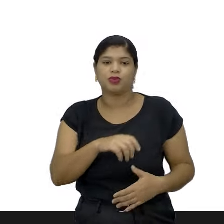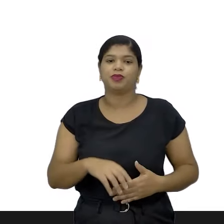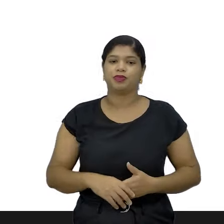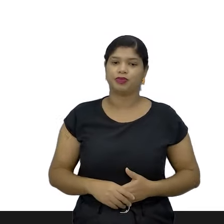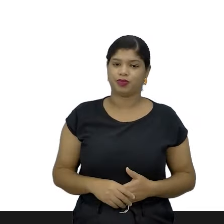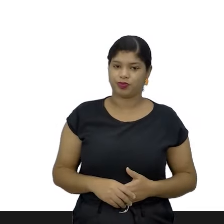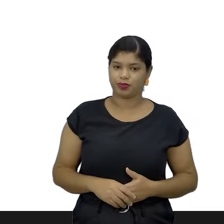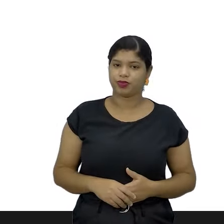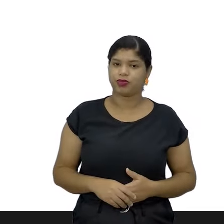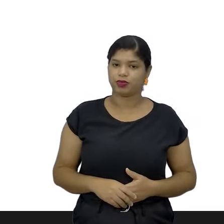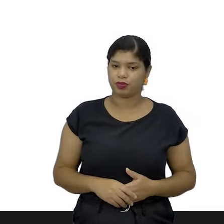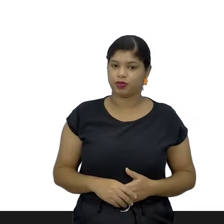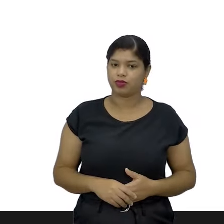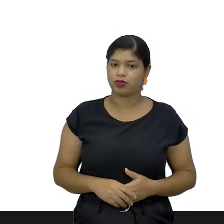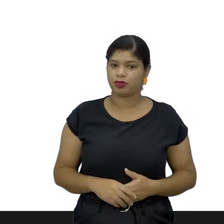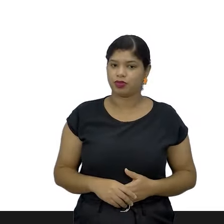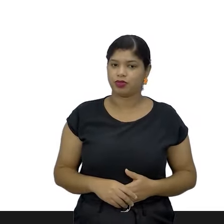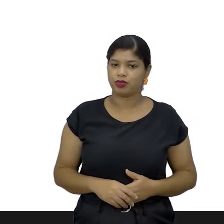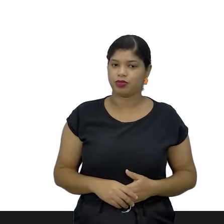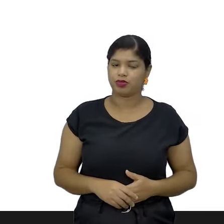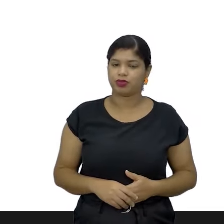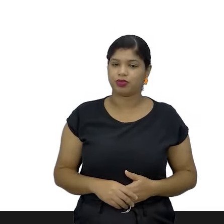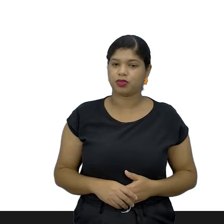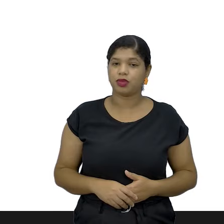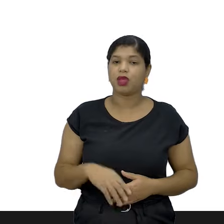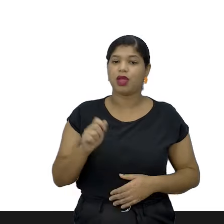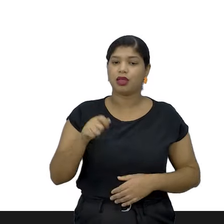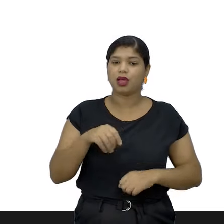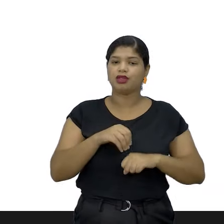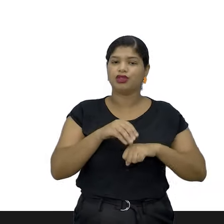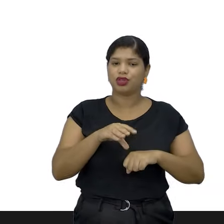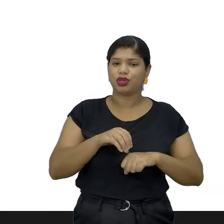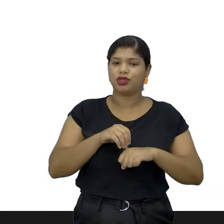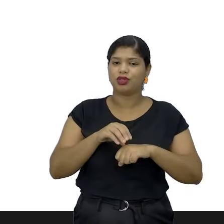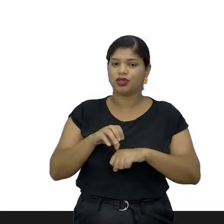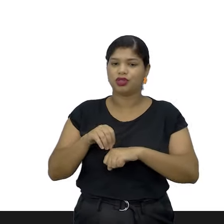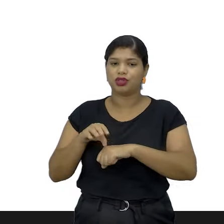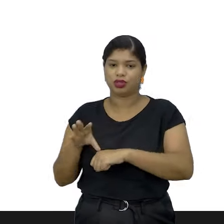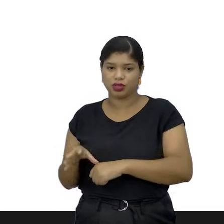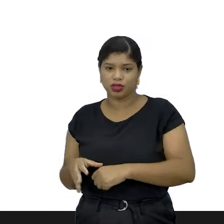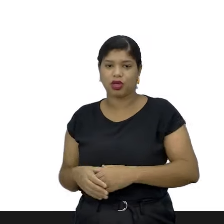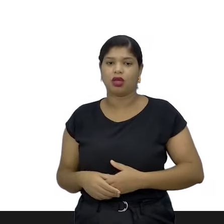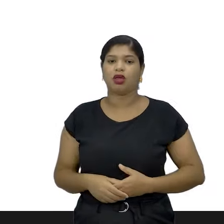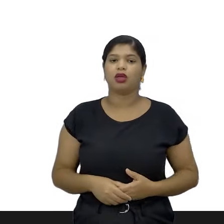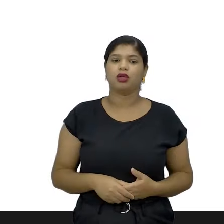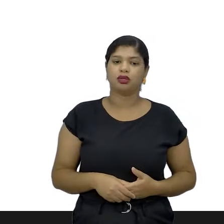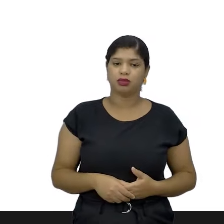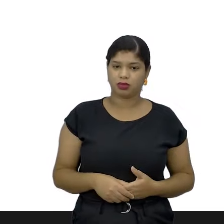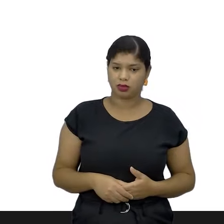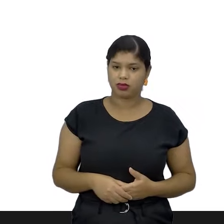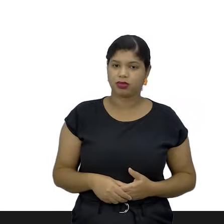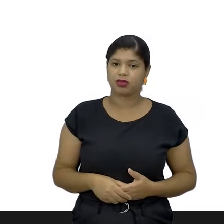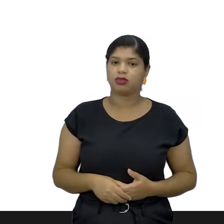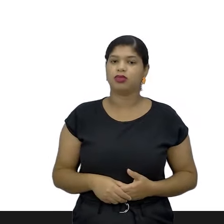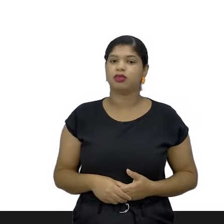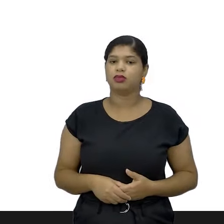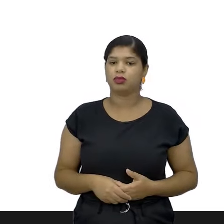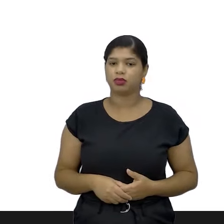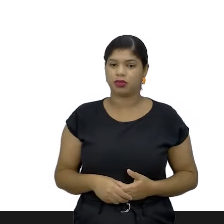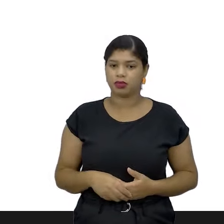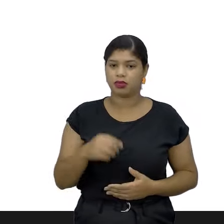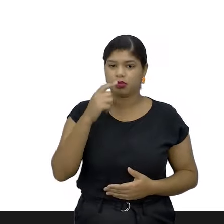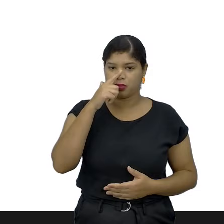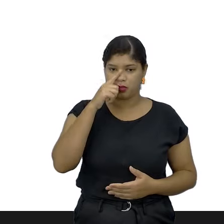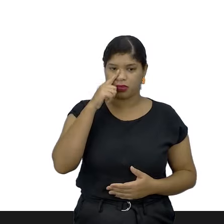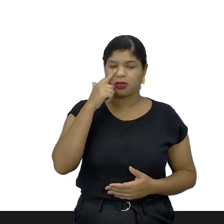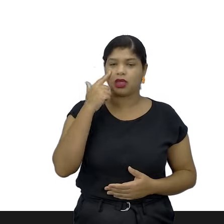interessante que durante esse encaminhamento, né, deixar os estudantes cientes que se